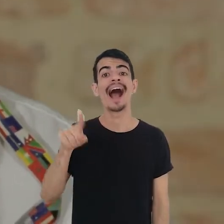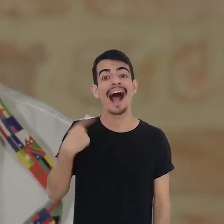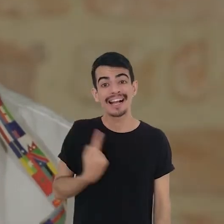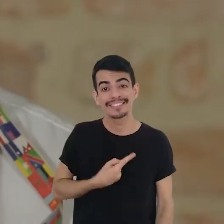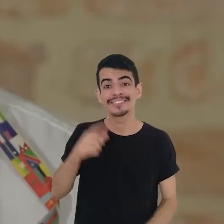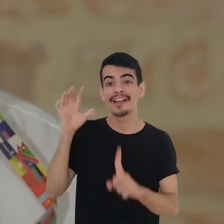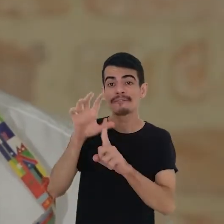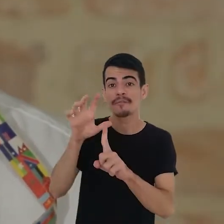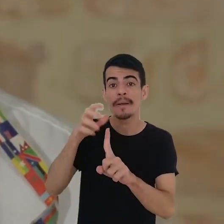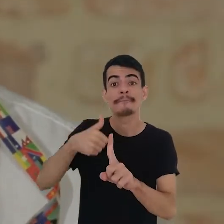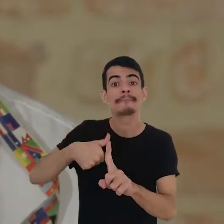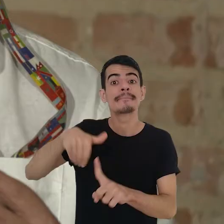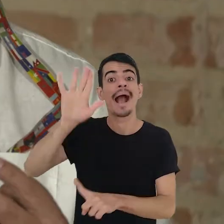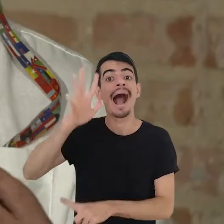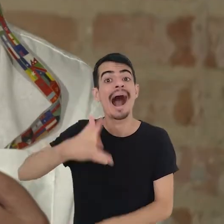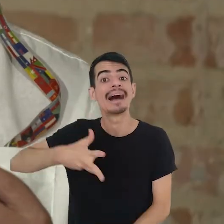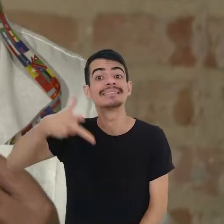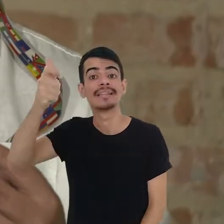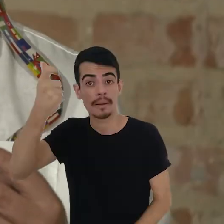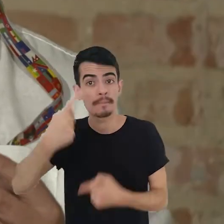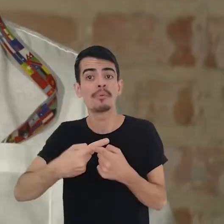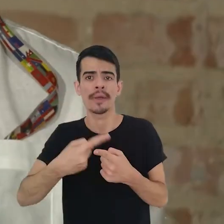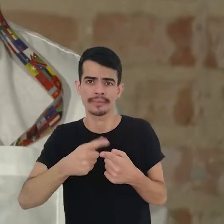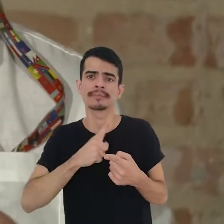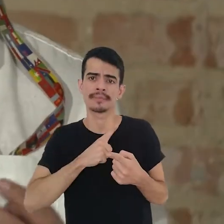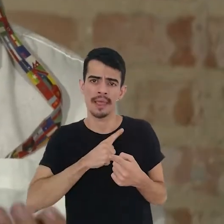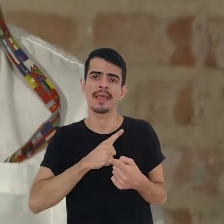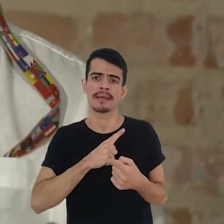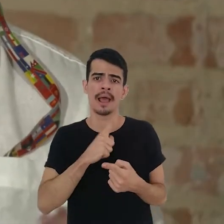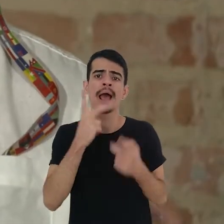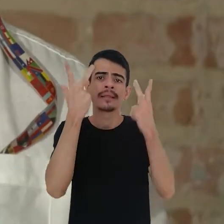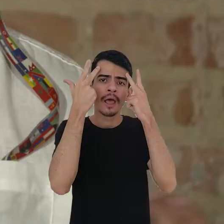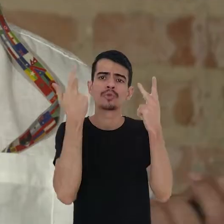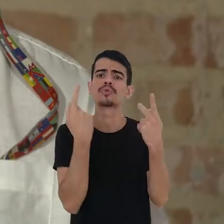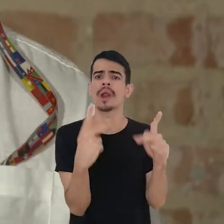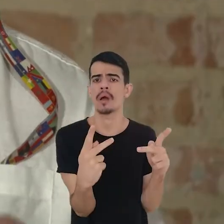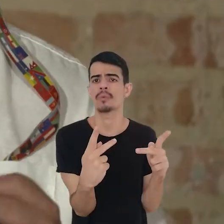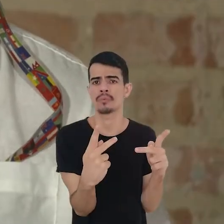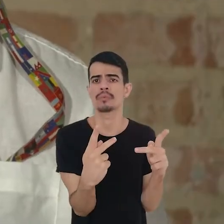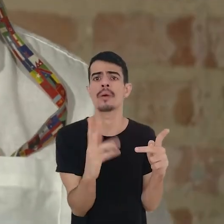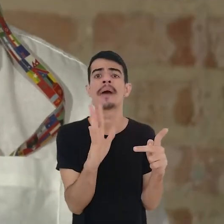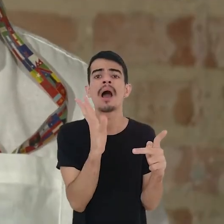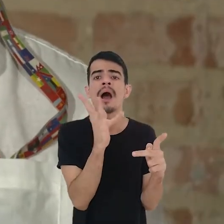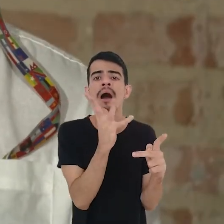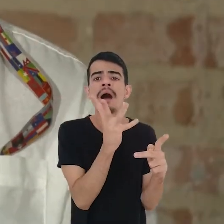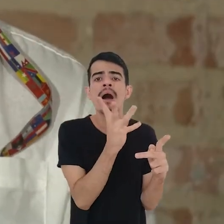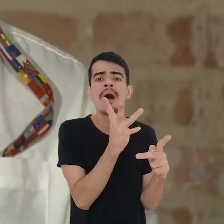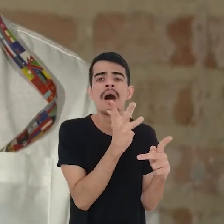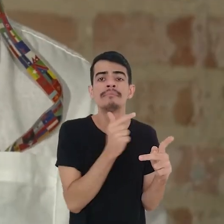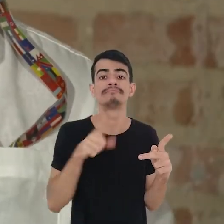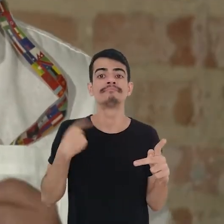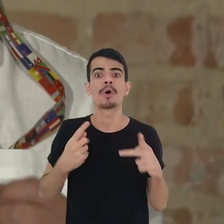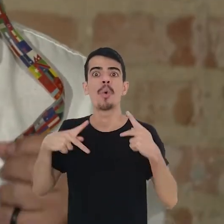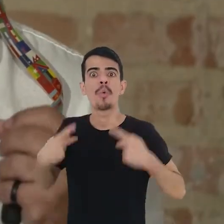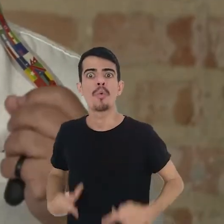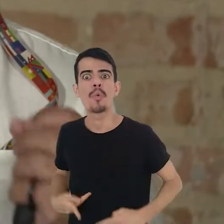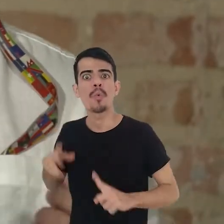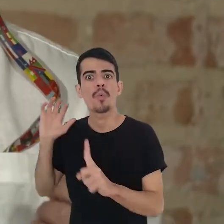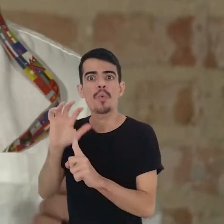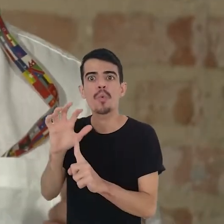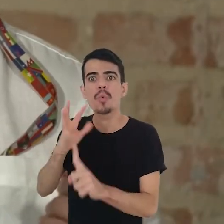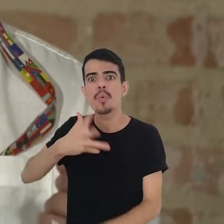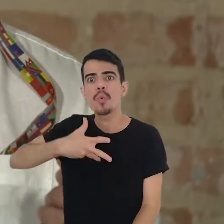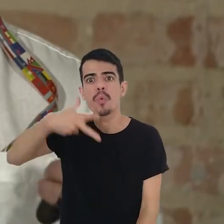um processo natural. E a grande questão que está por trás disso é a seguinte: qual é